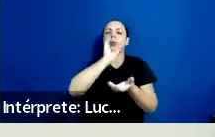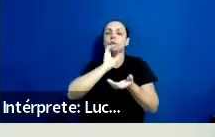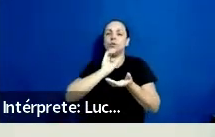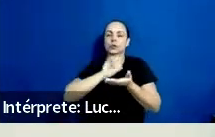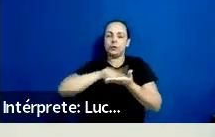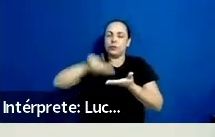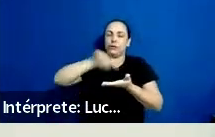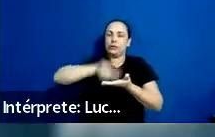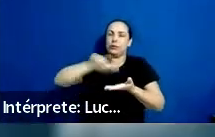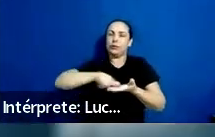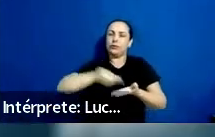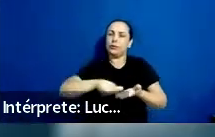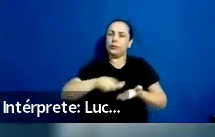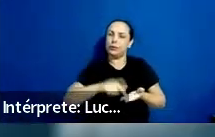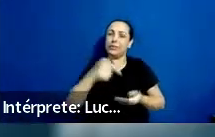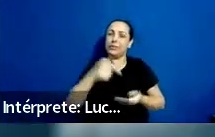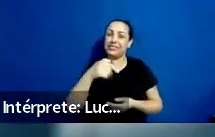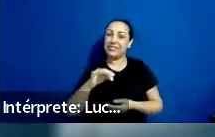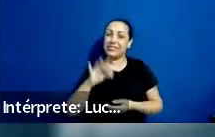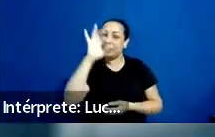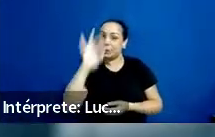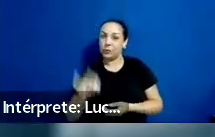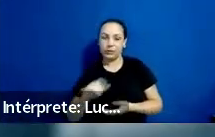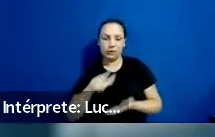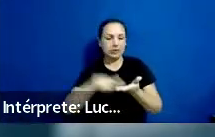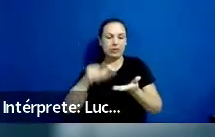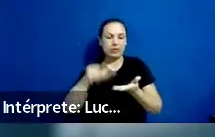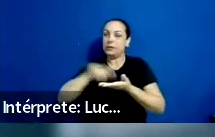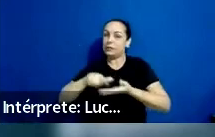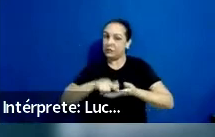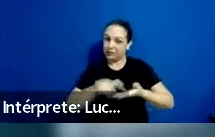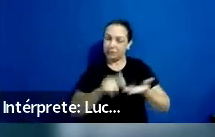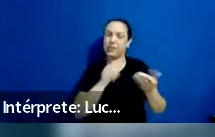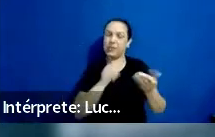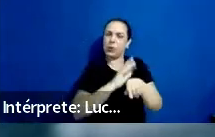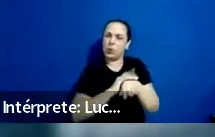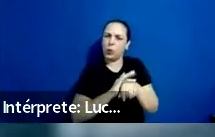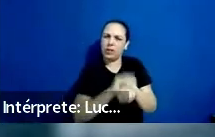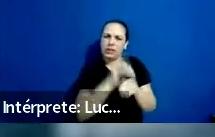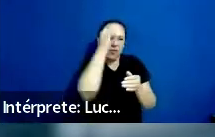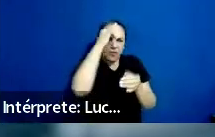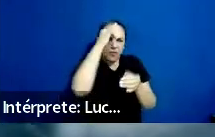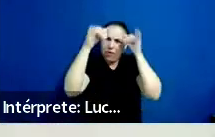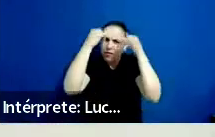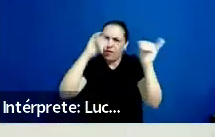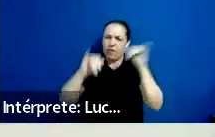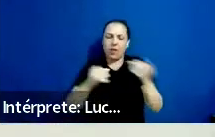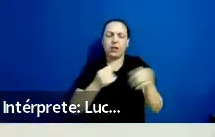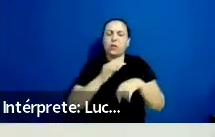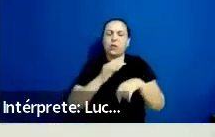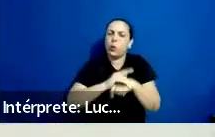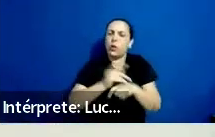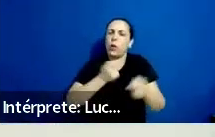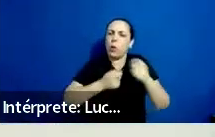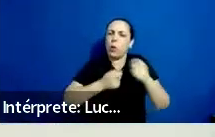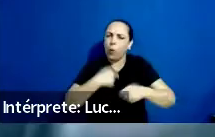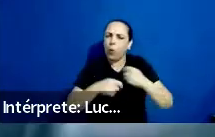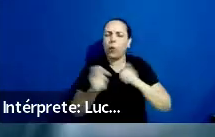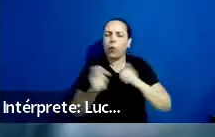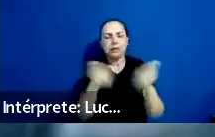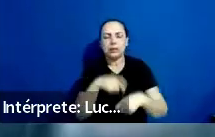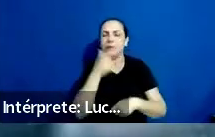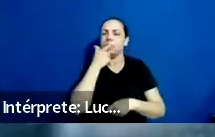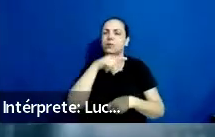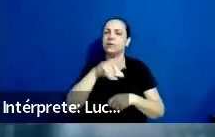de várias enfermidades, nós podemos fazer a prevenção combatendo as causas, matando o mal pela raiz. Prevenir é o melhor remédio.